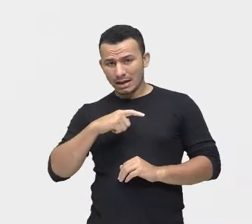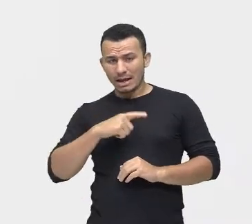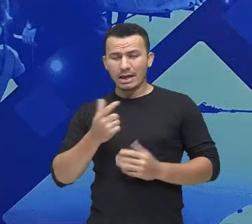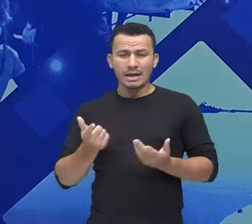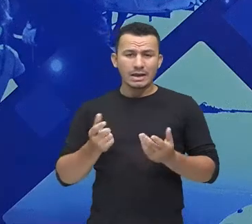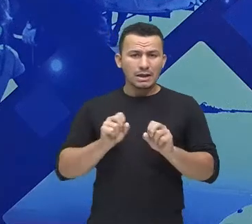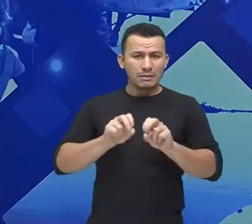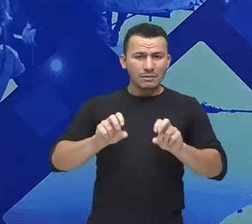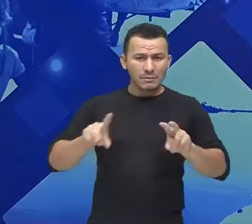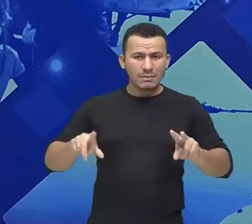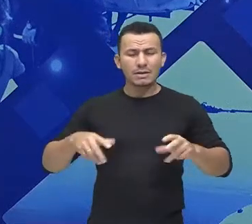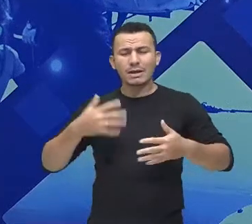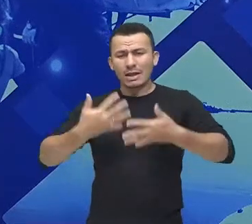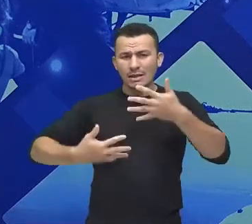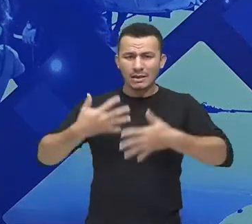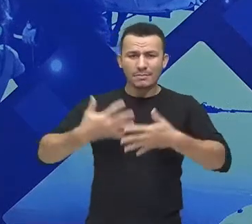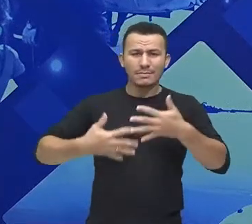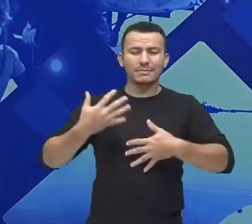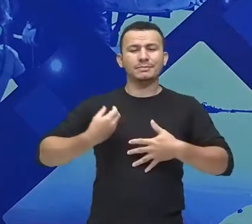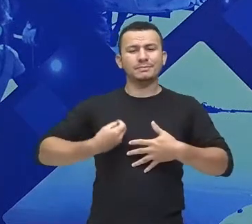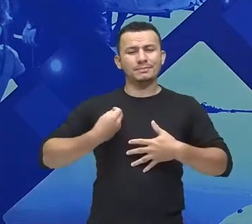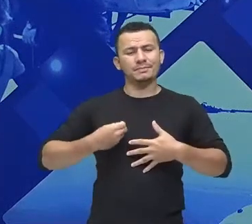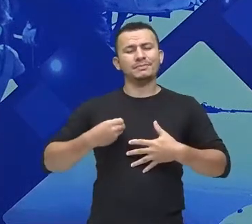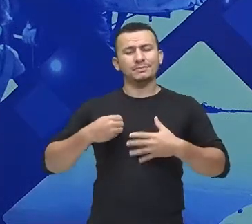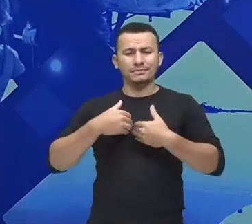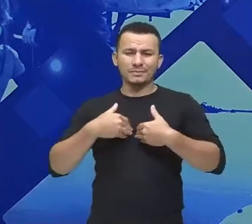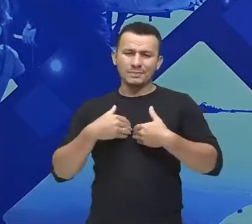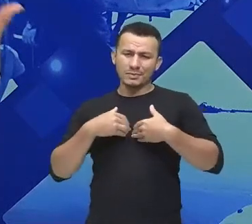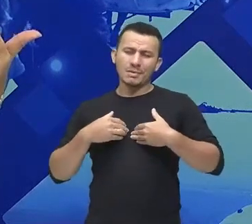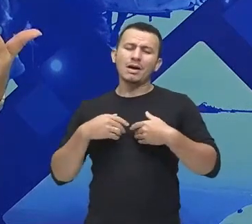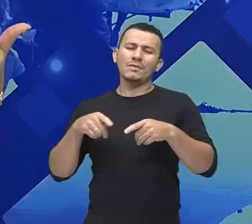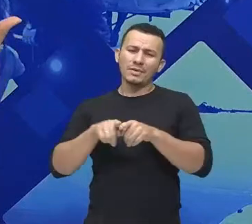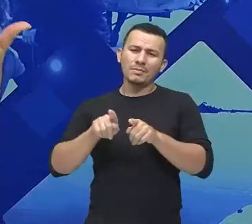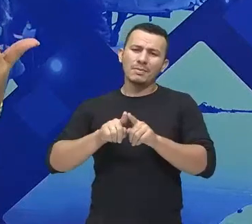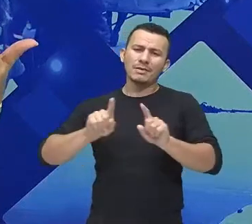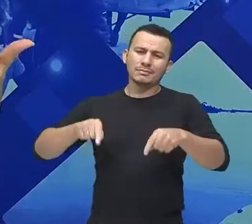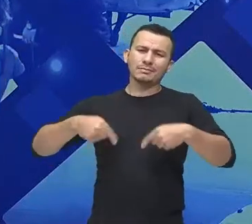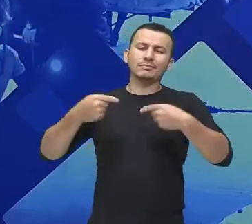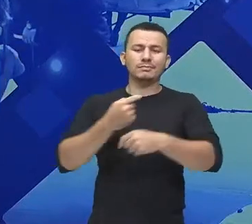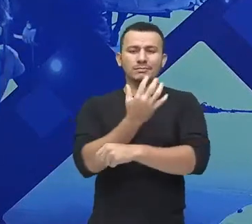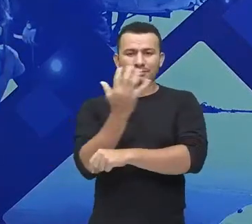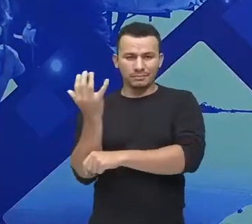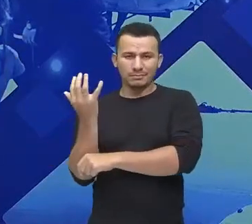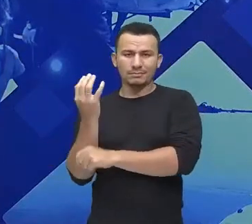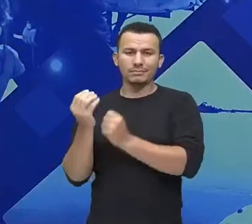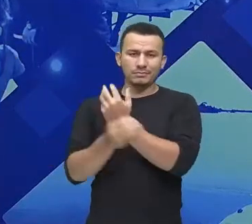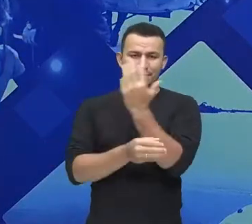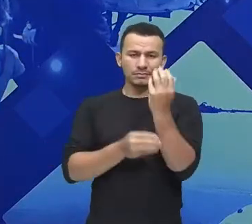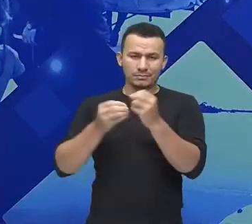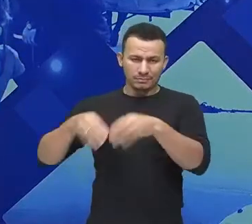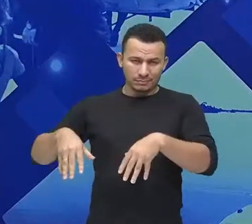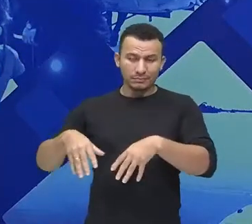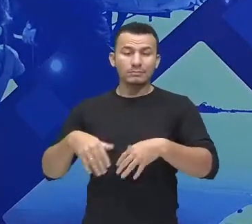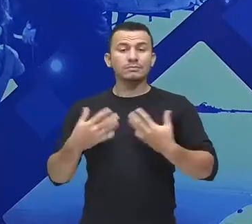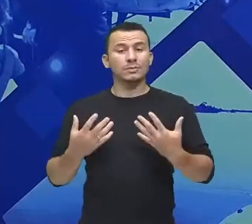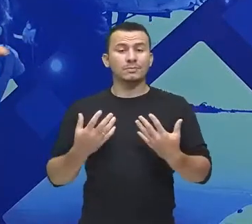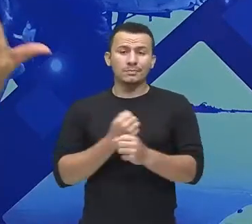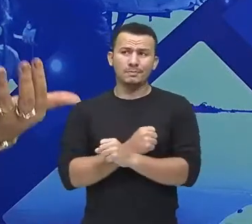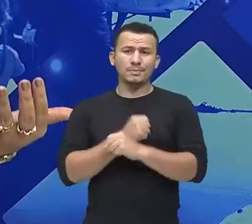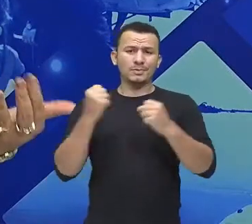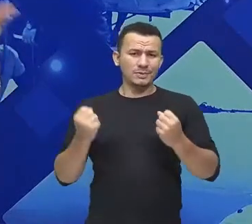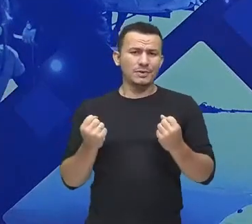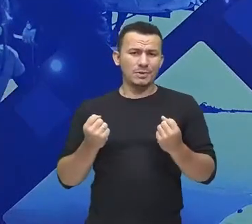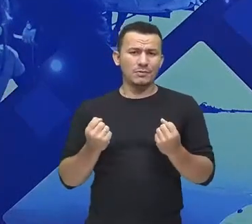vai atrapalhar a vida na natureza, a gente vai ter impactos ambientais. E é impossível ter